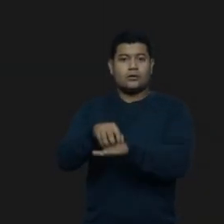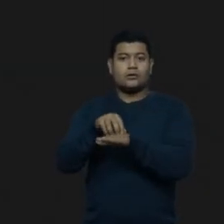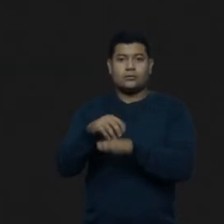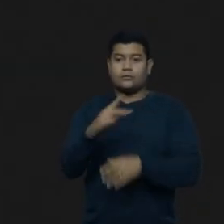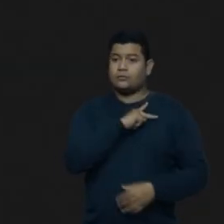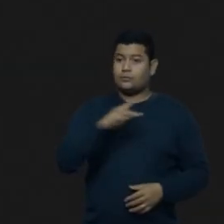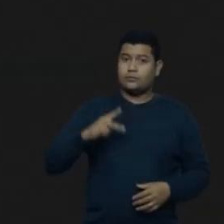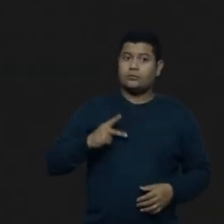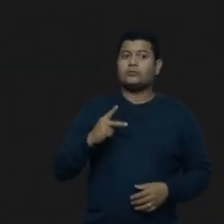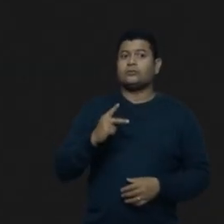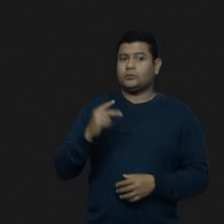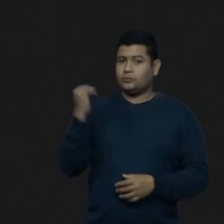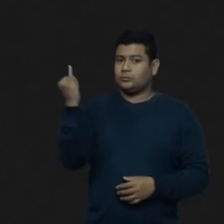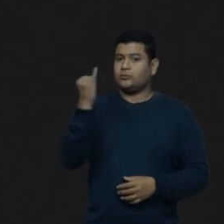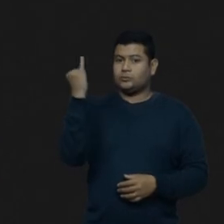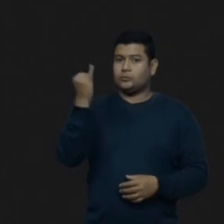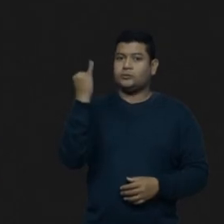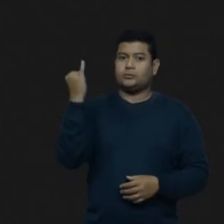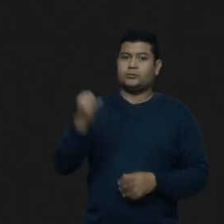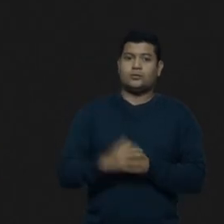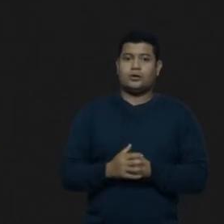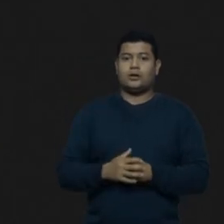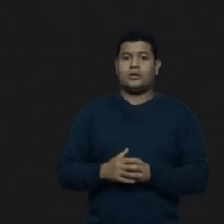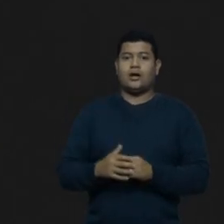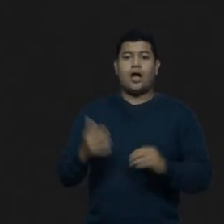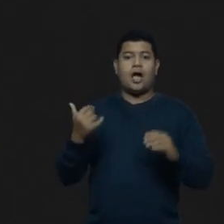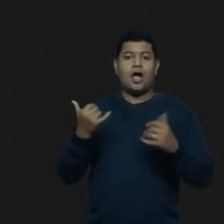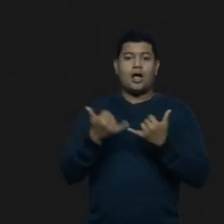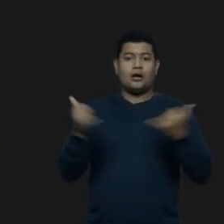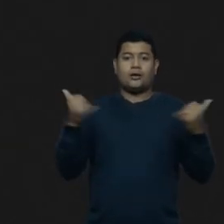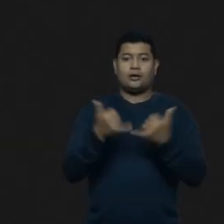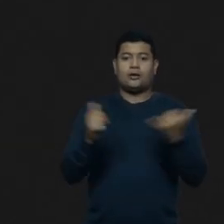disso, energia elétrica e comunicações.